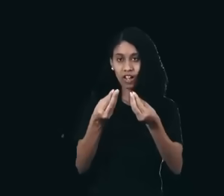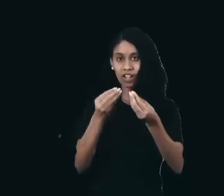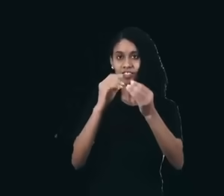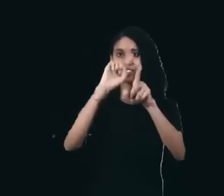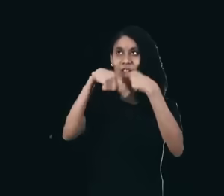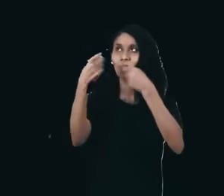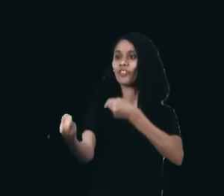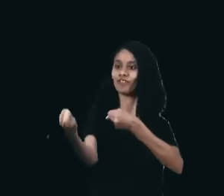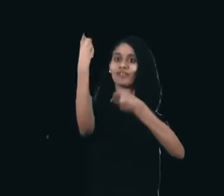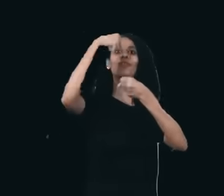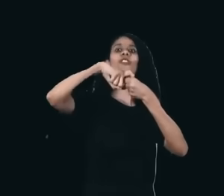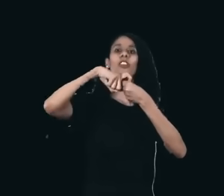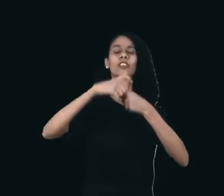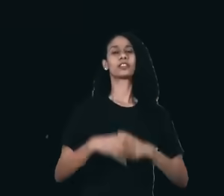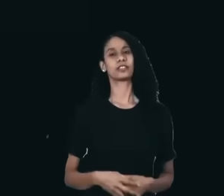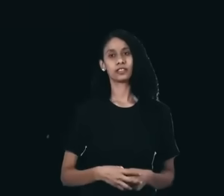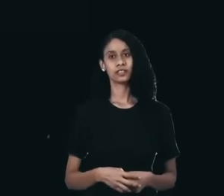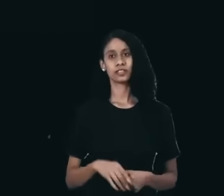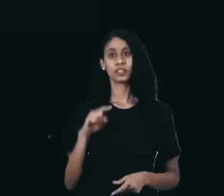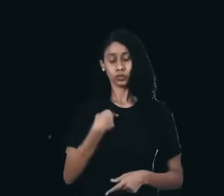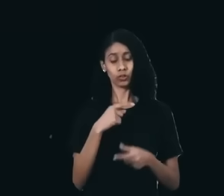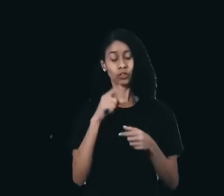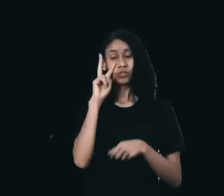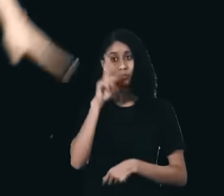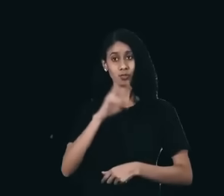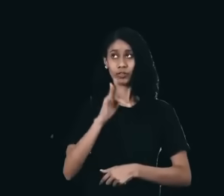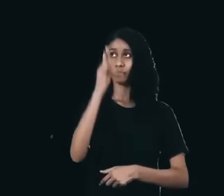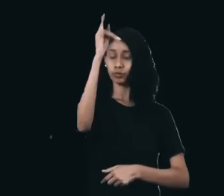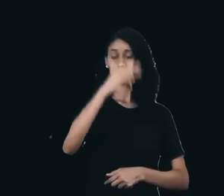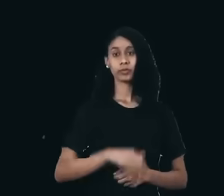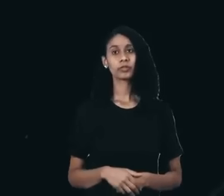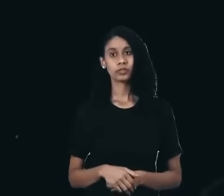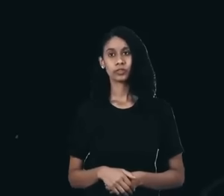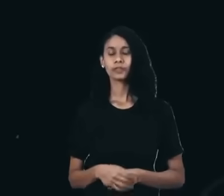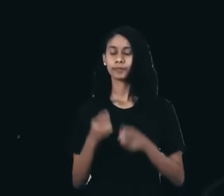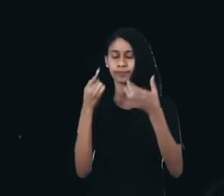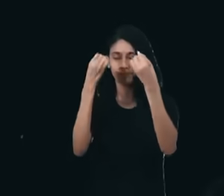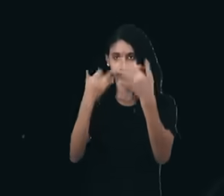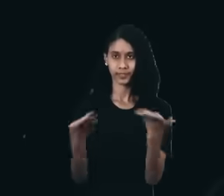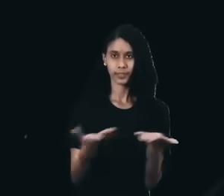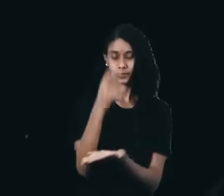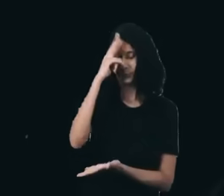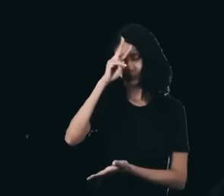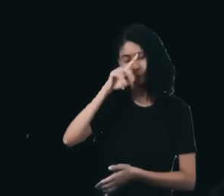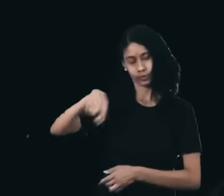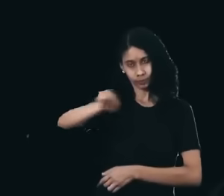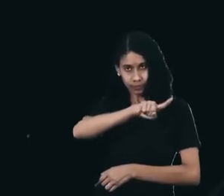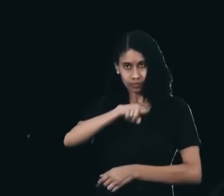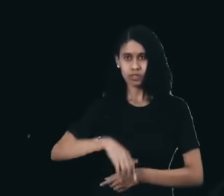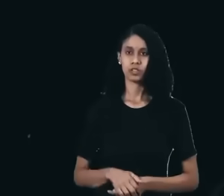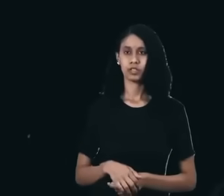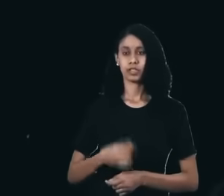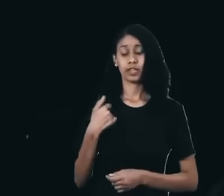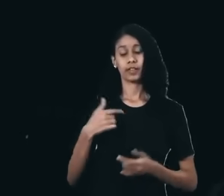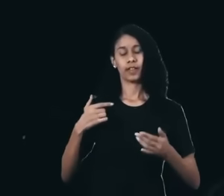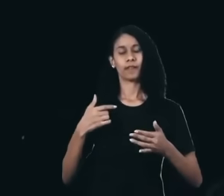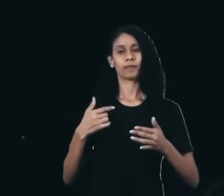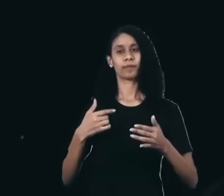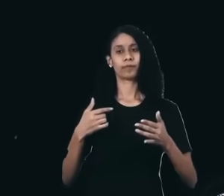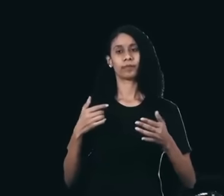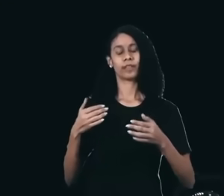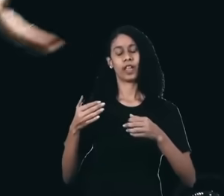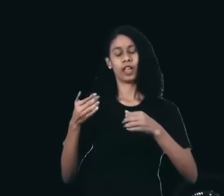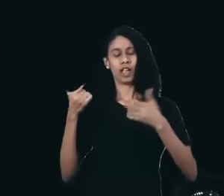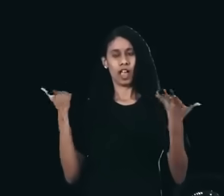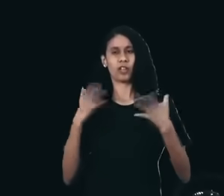voltar. A gente vai colher. Gente, deixa eu contar para vocês uma história que nessas minhas férias, marcou as minhas